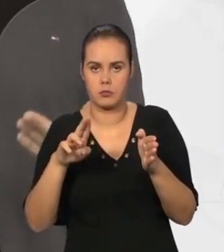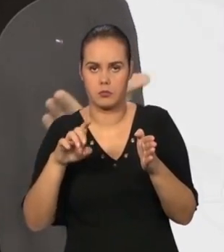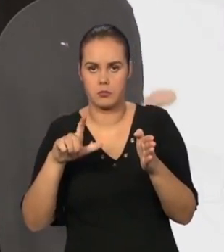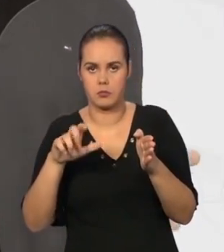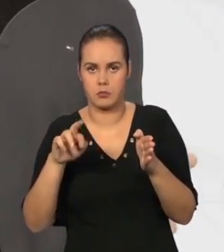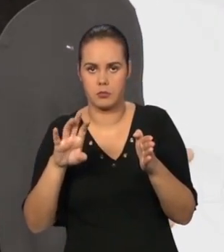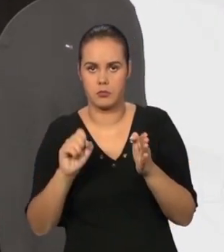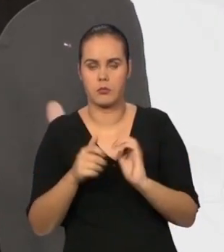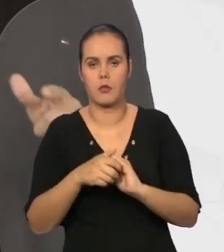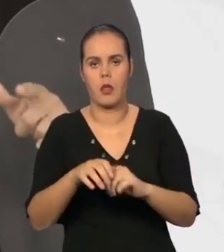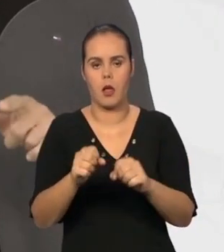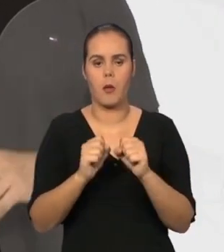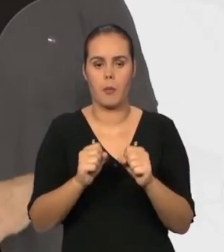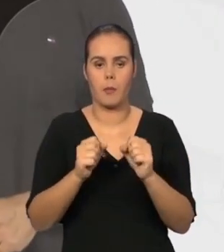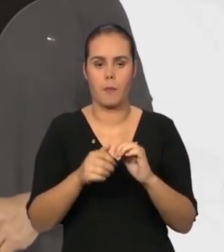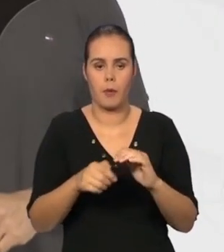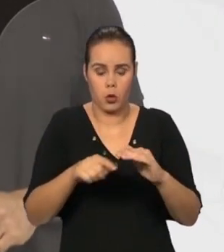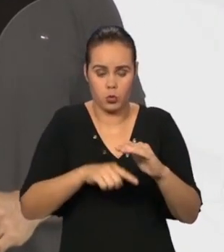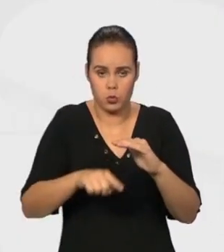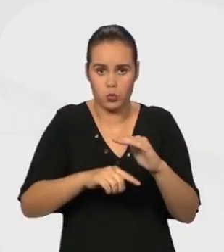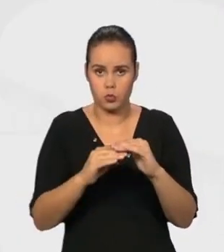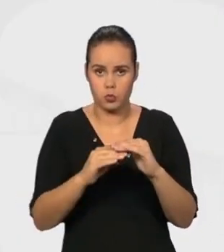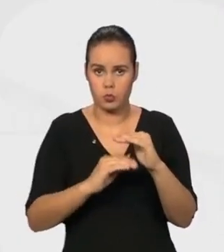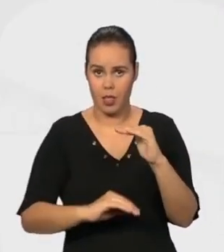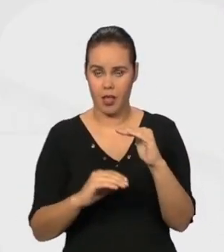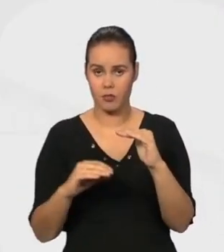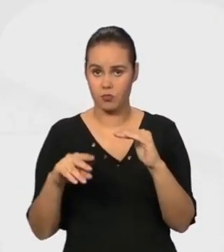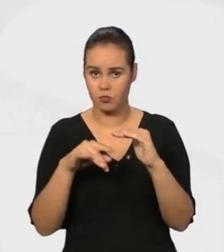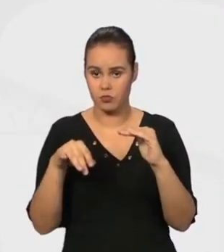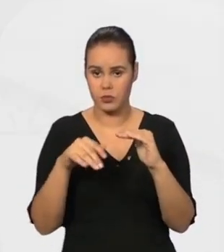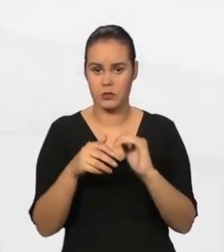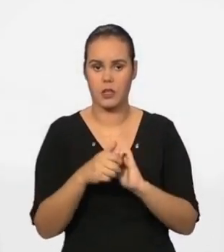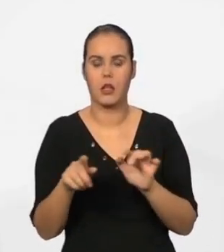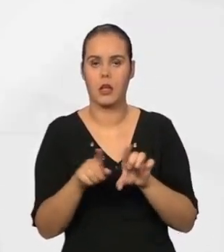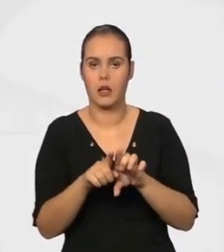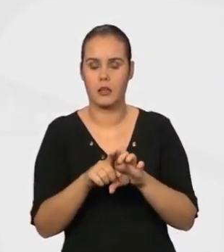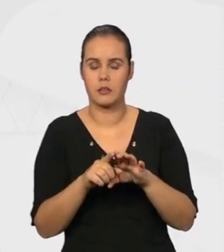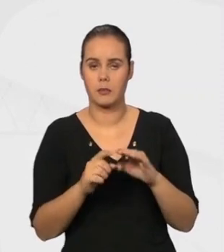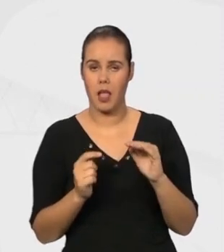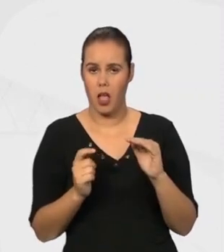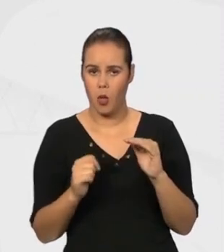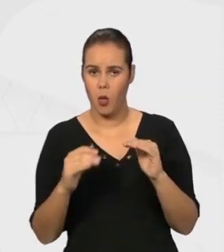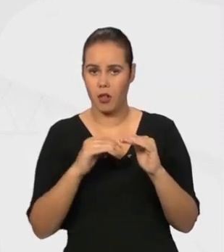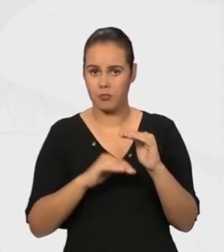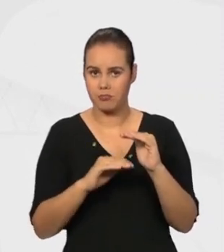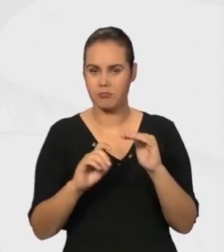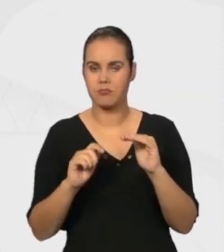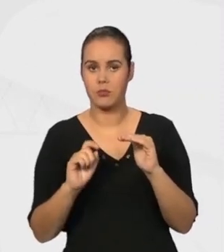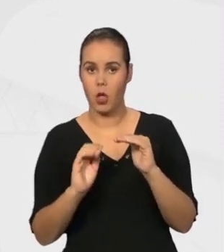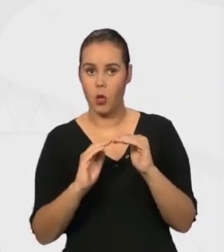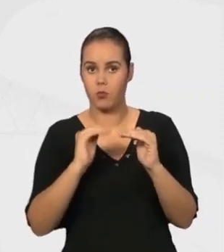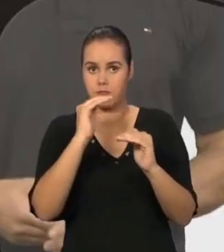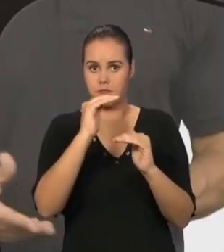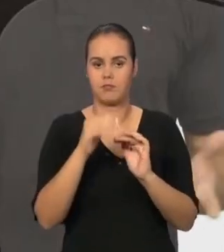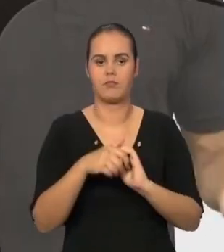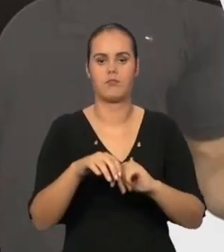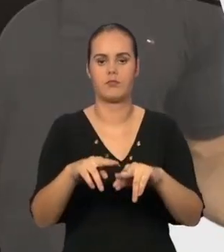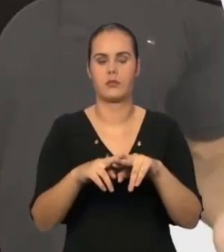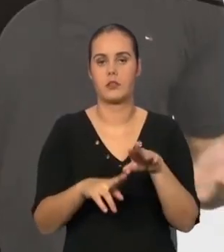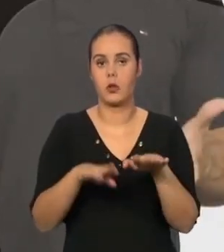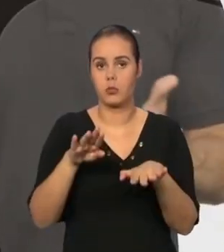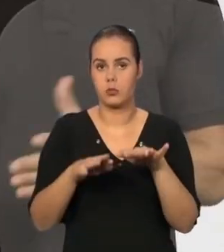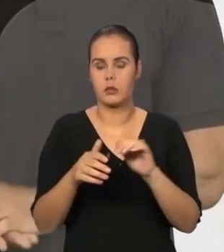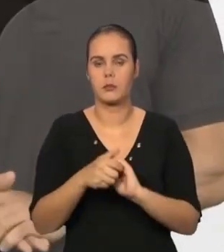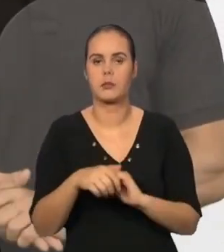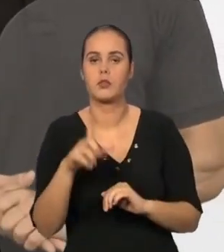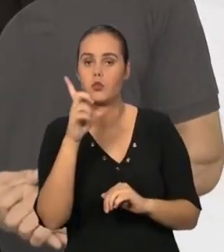enterrados, os semi-enterrados e os elevados. O dimensionamento é dado conforme o volume de consumo de água da edificação. Além